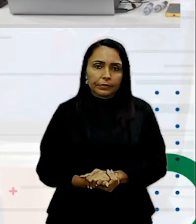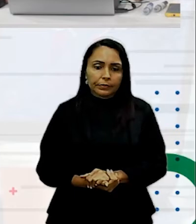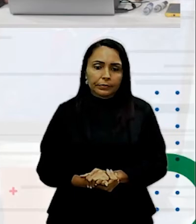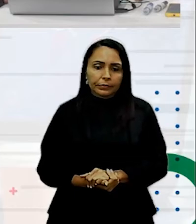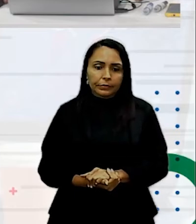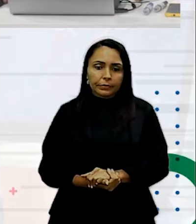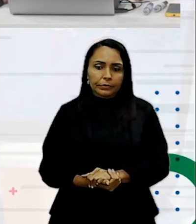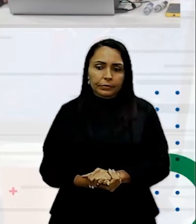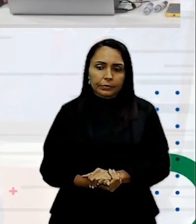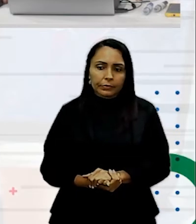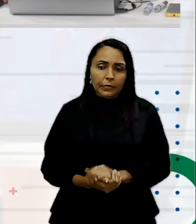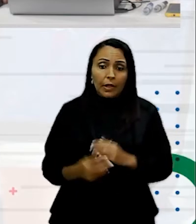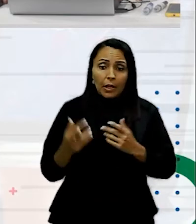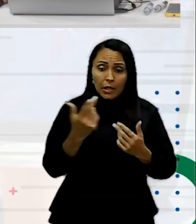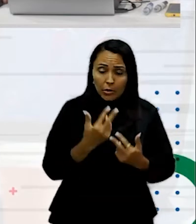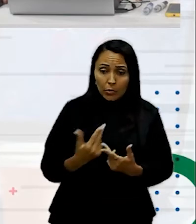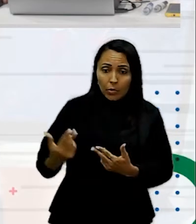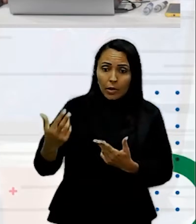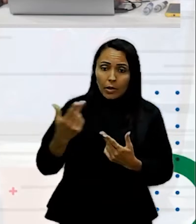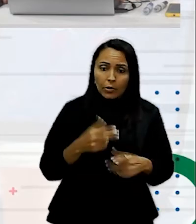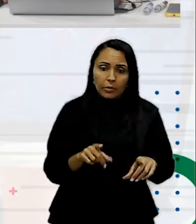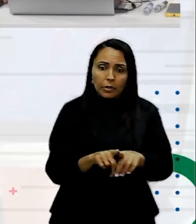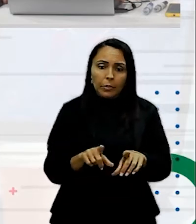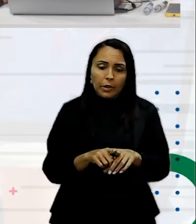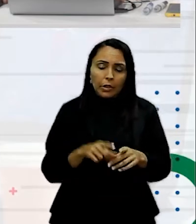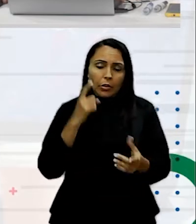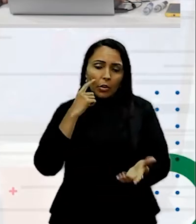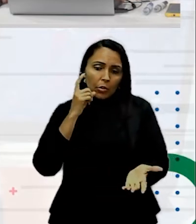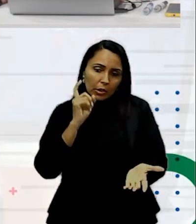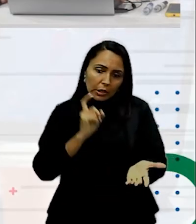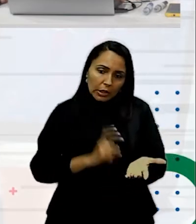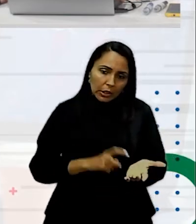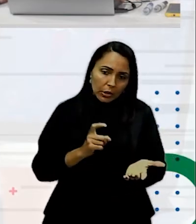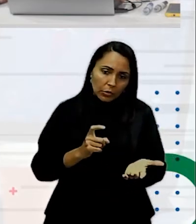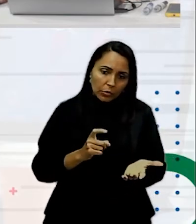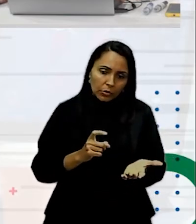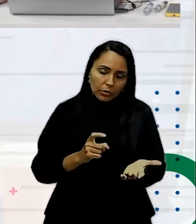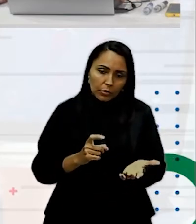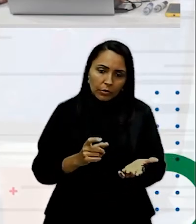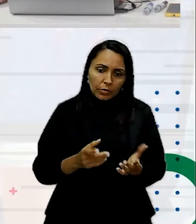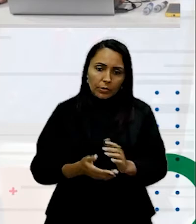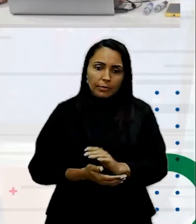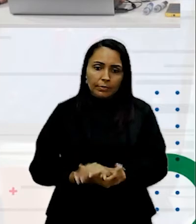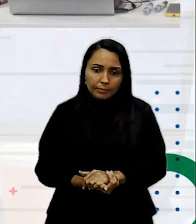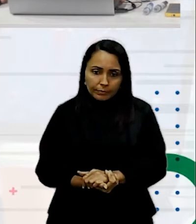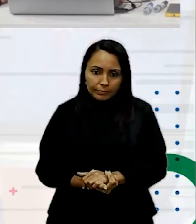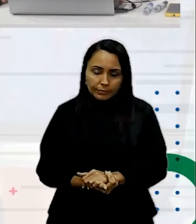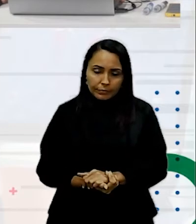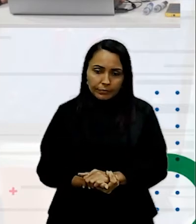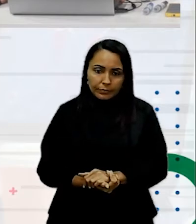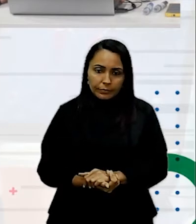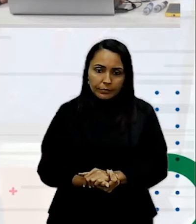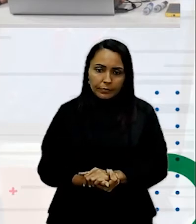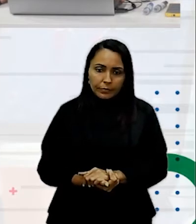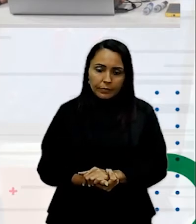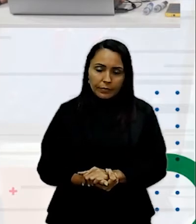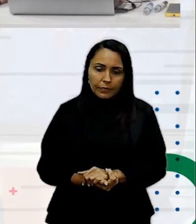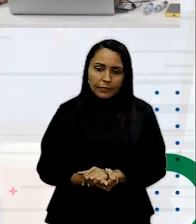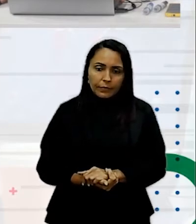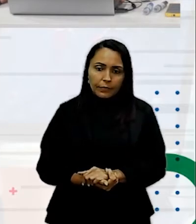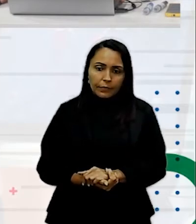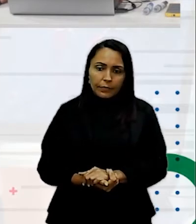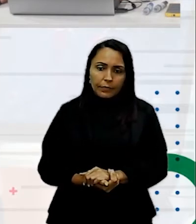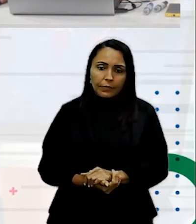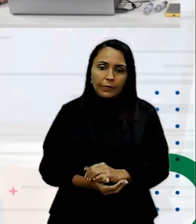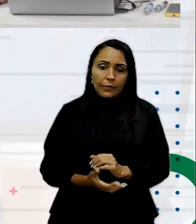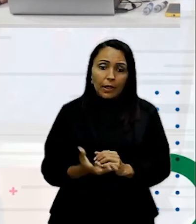A mesma coisa serve para a linha. Eu clico, seguro o Shift e ela vai retinha. Agora, se eu soltar, olha como